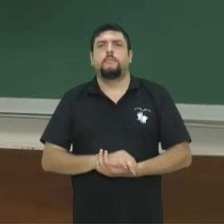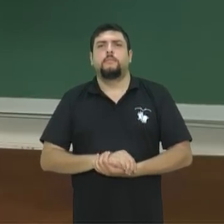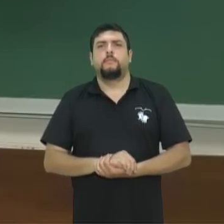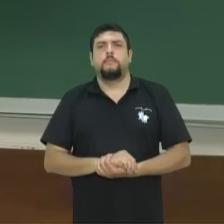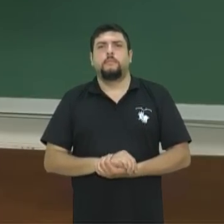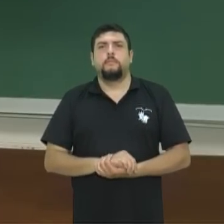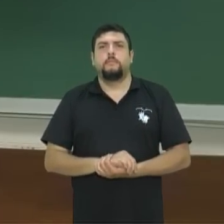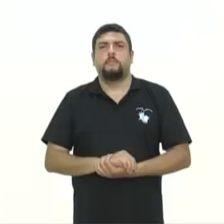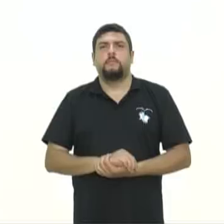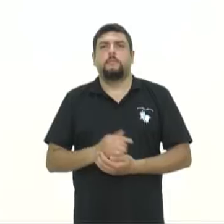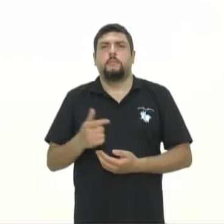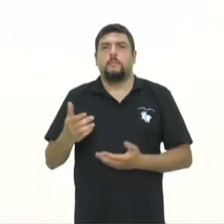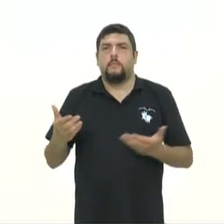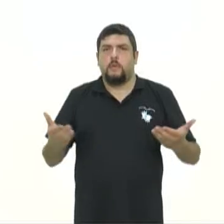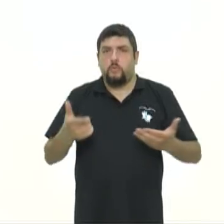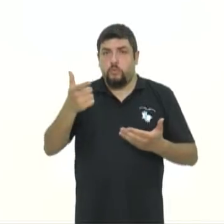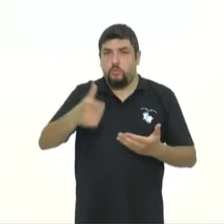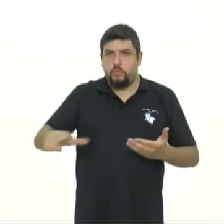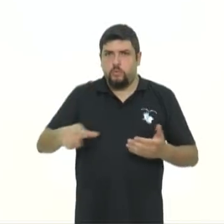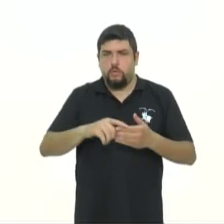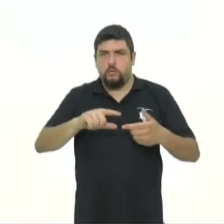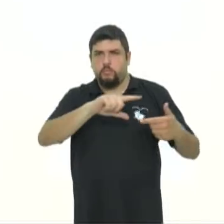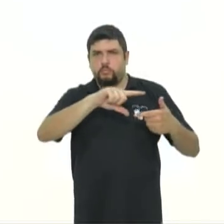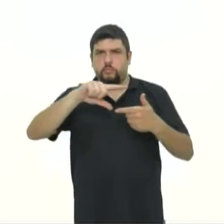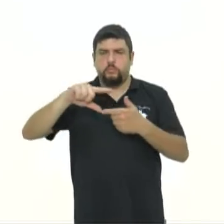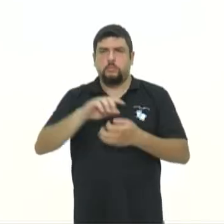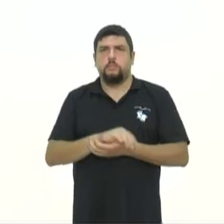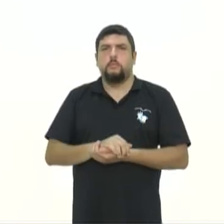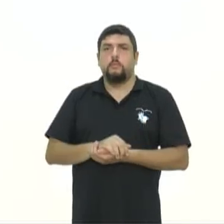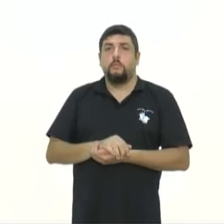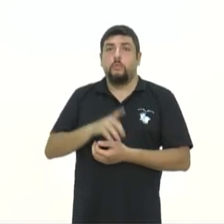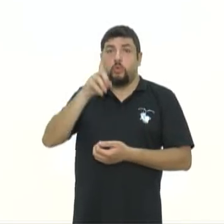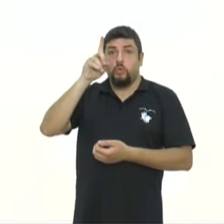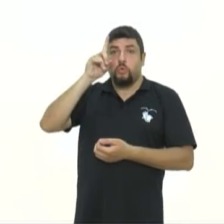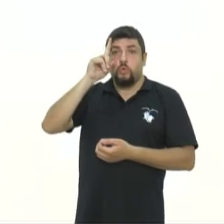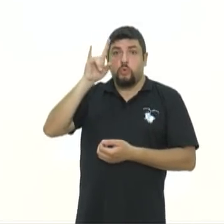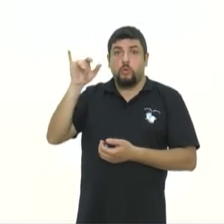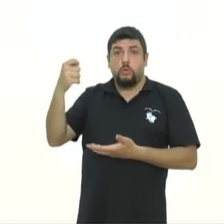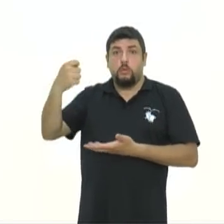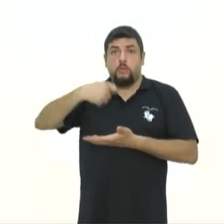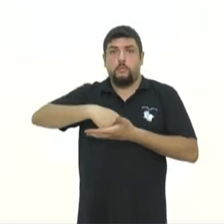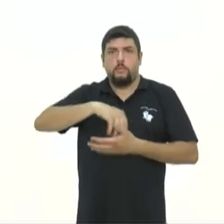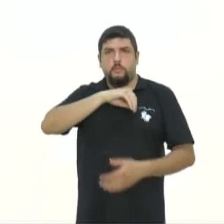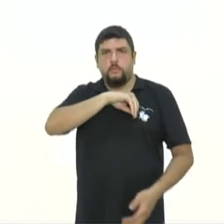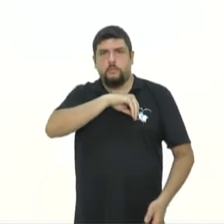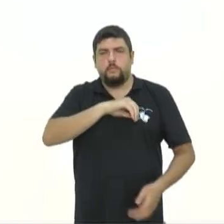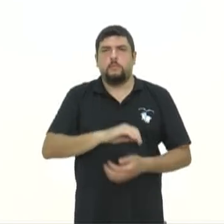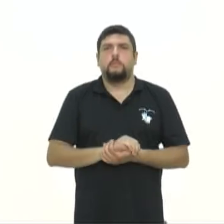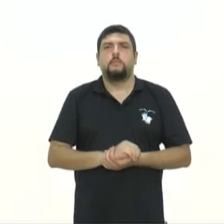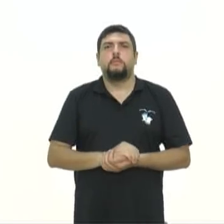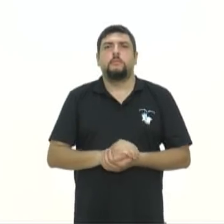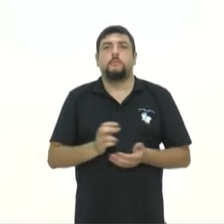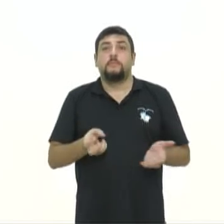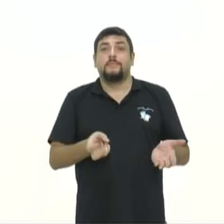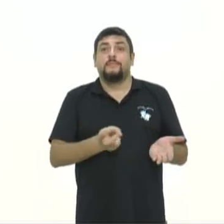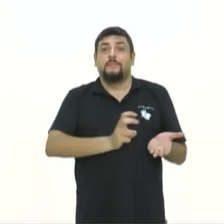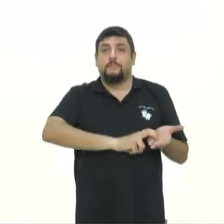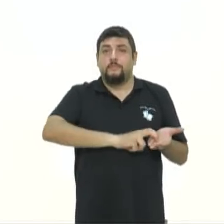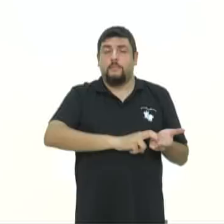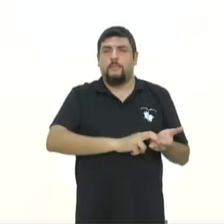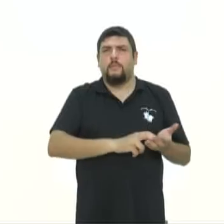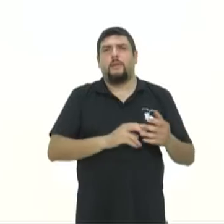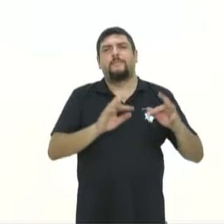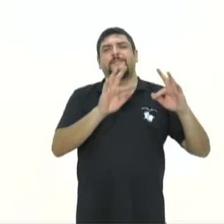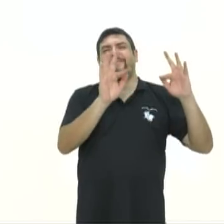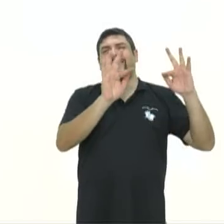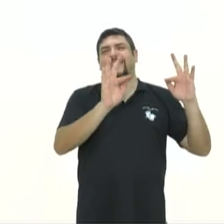Agora mais uma tirinha para a gente analisar. Observem aqui, dia de pagamento. De manhã, a pessoa bem feliz ali, né, com um monte de cédula, de